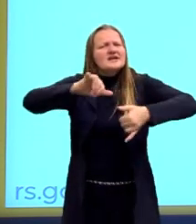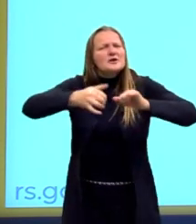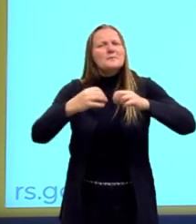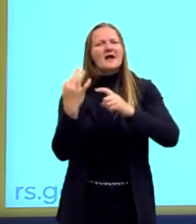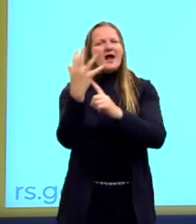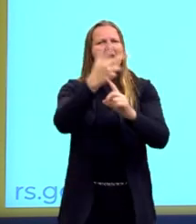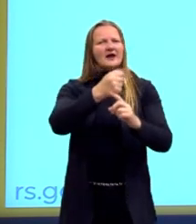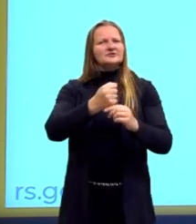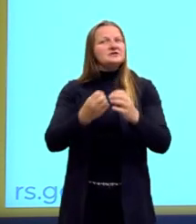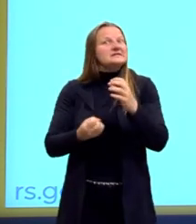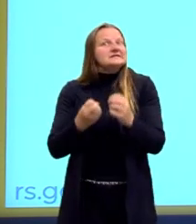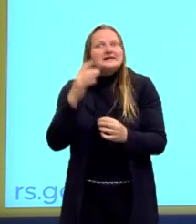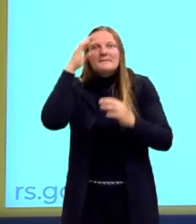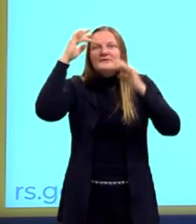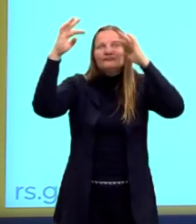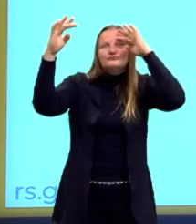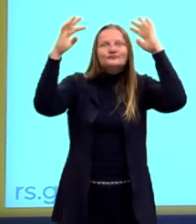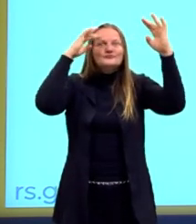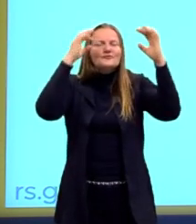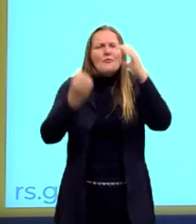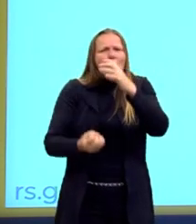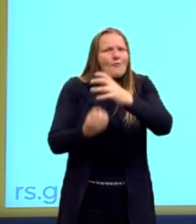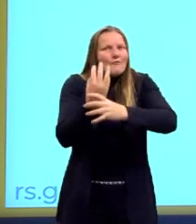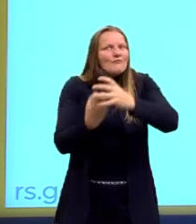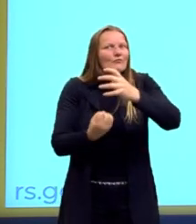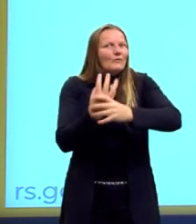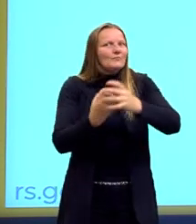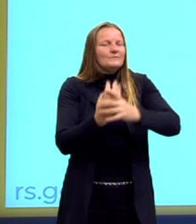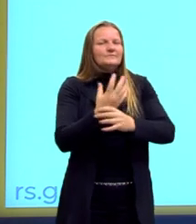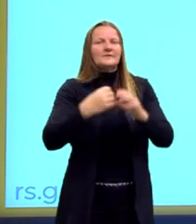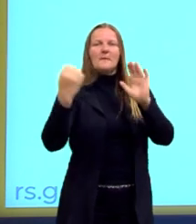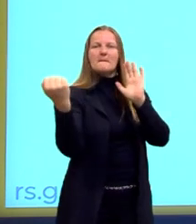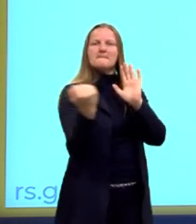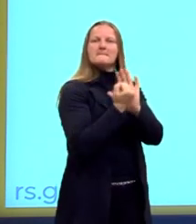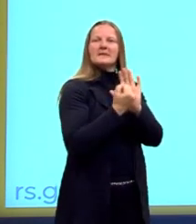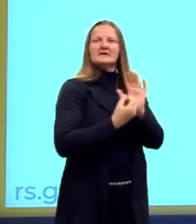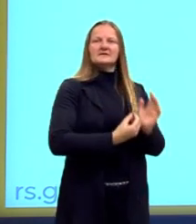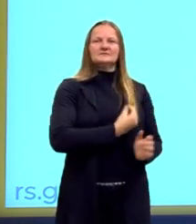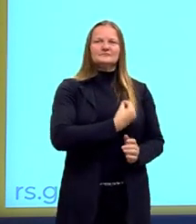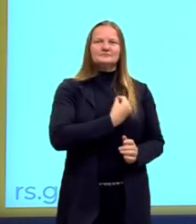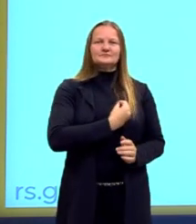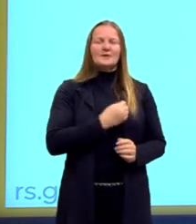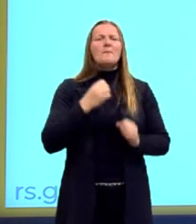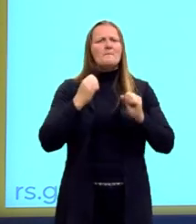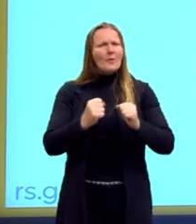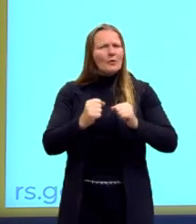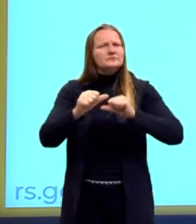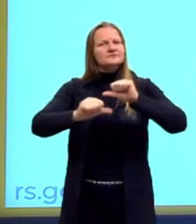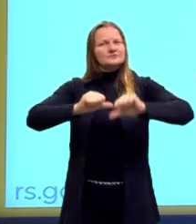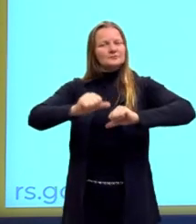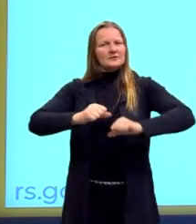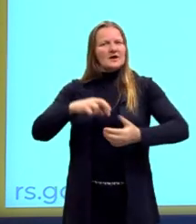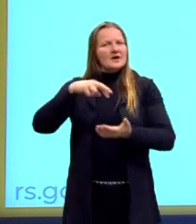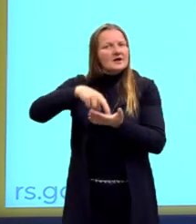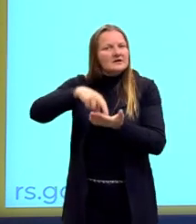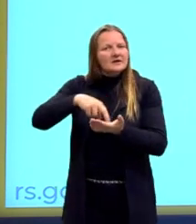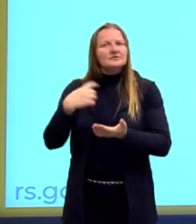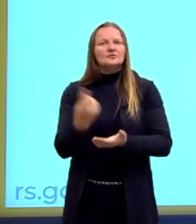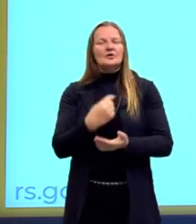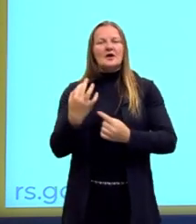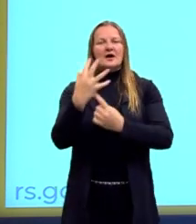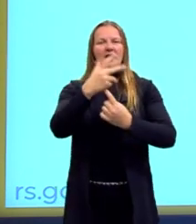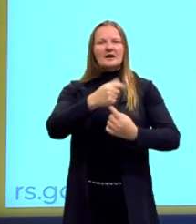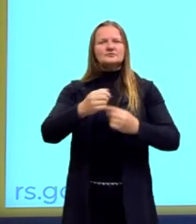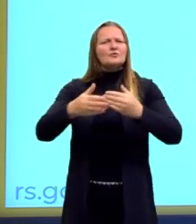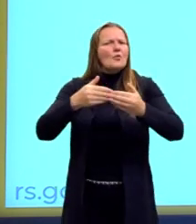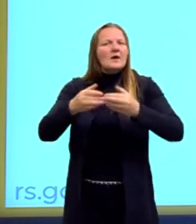na arte é sempre imaginação e é sempre criador e nos marca no mundo Olha pode transformar a nossa realidade tanto a arte